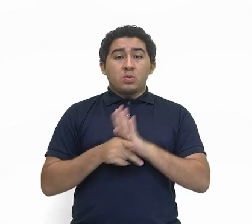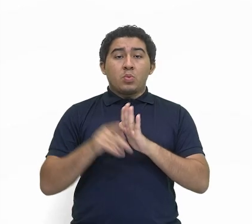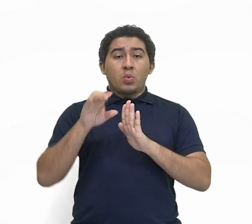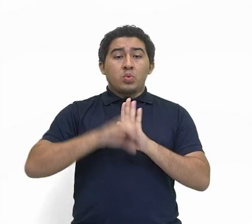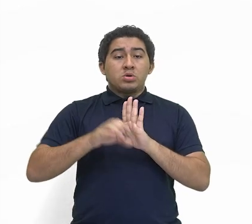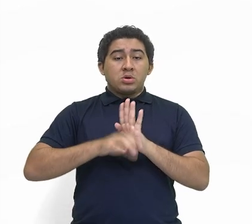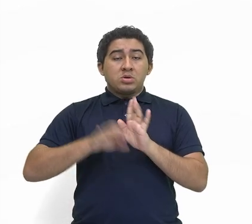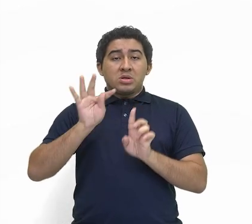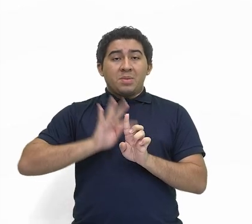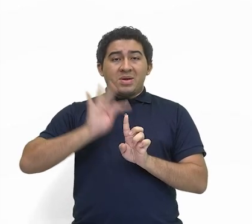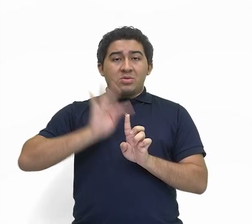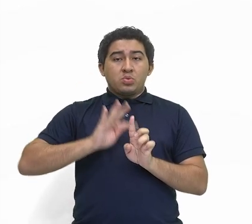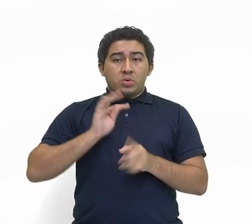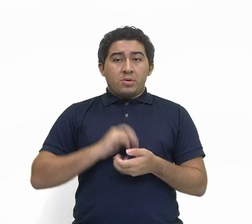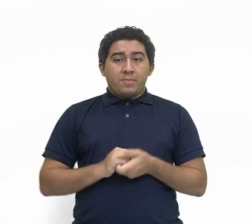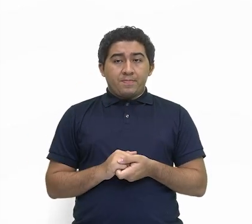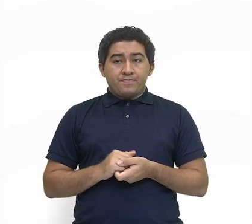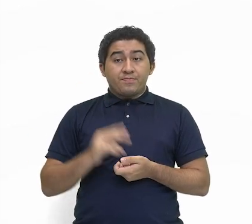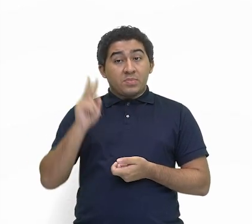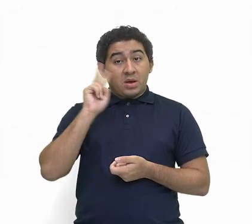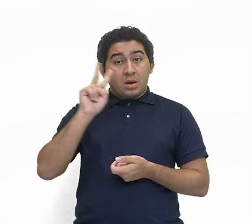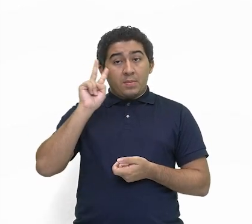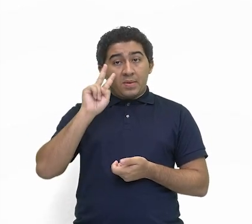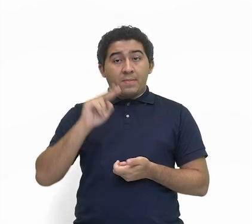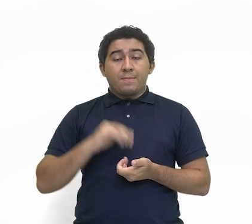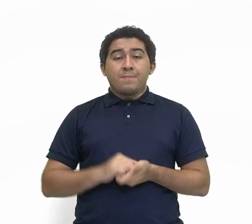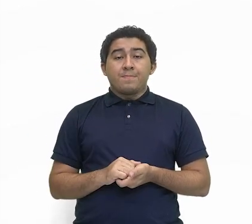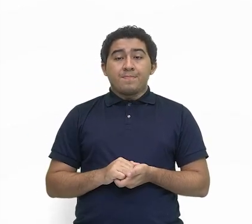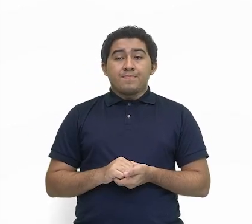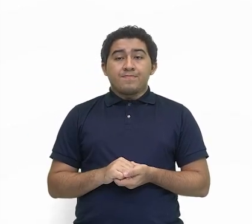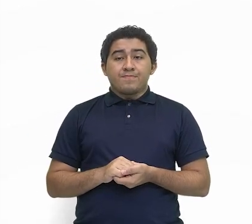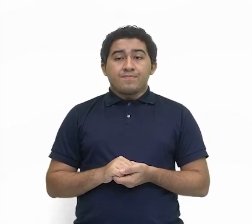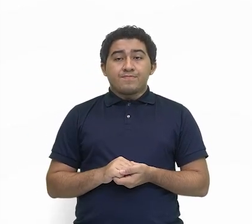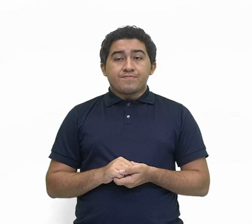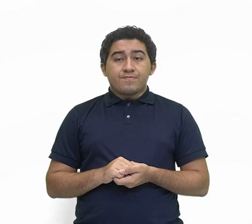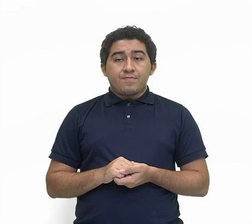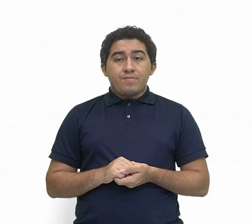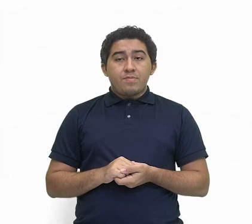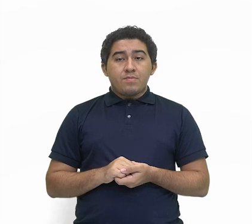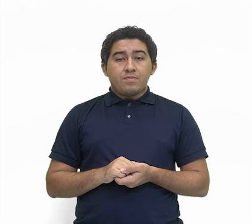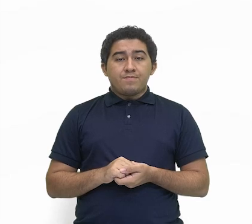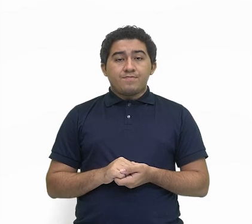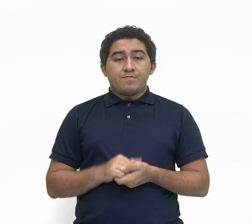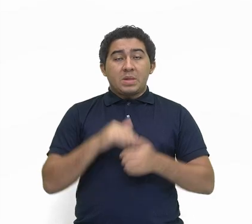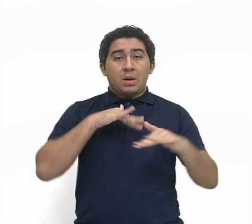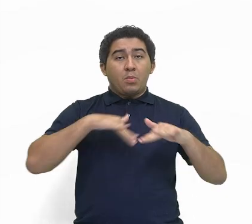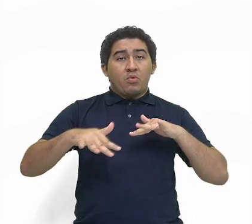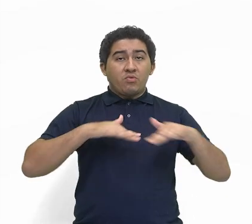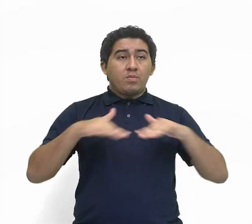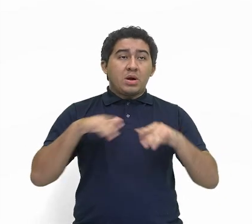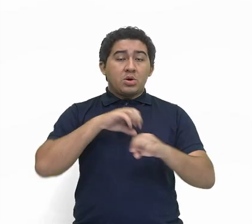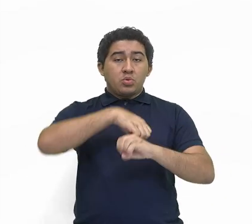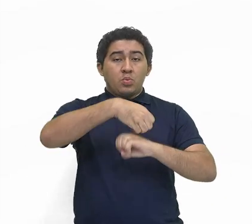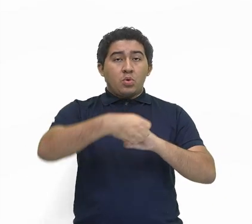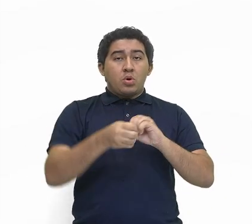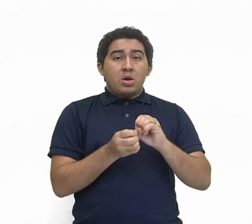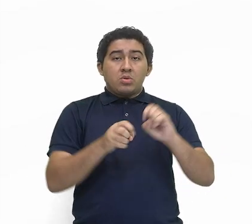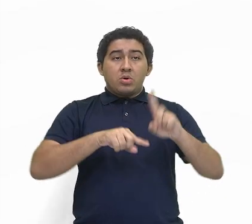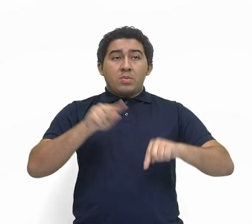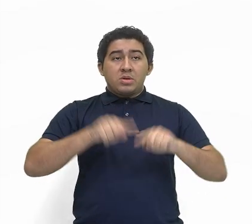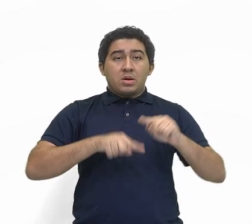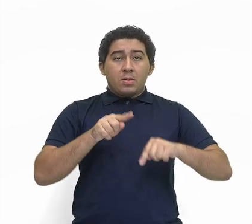conceito de temperatura. Lembra o conceito de temperatura? Nível de agitação das moléculas de um